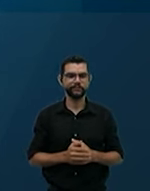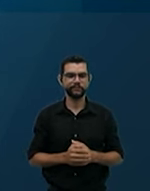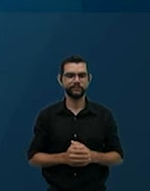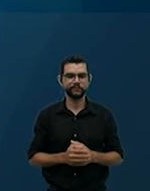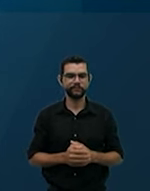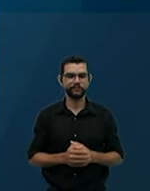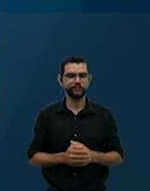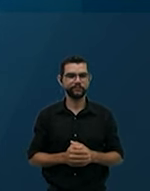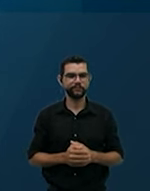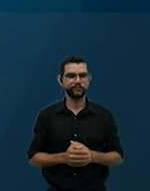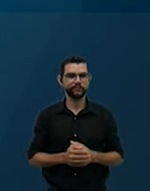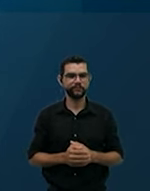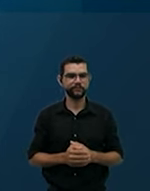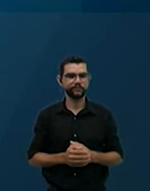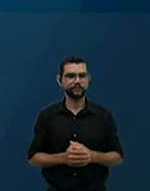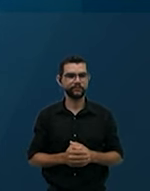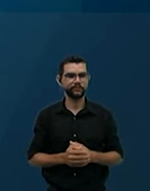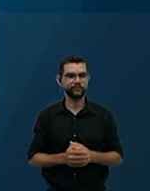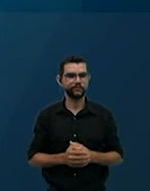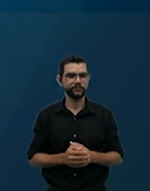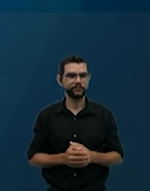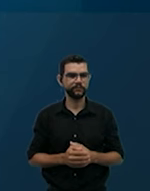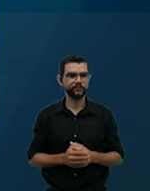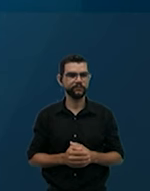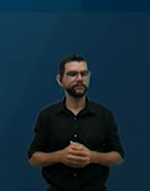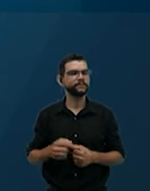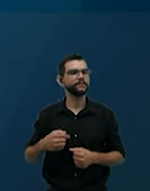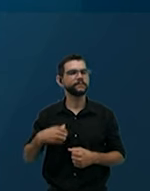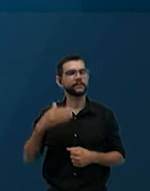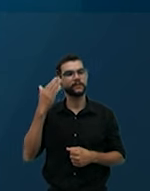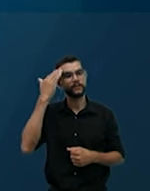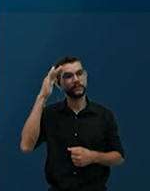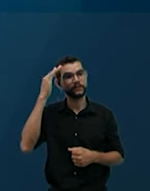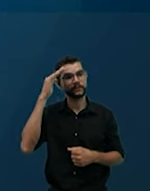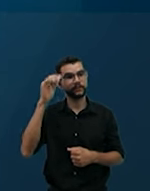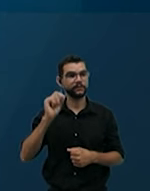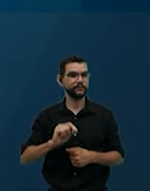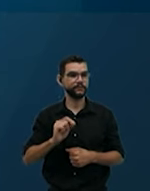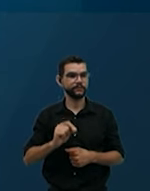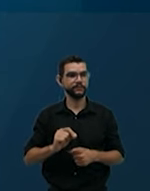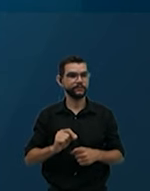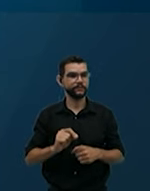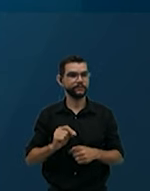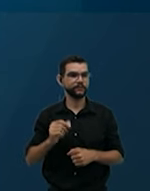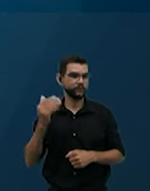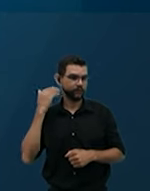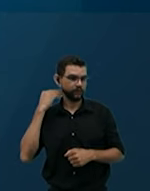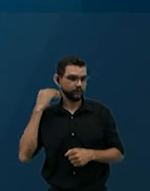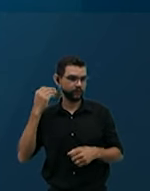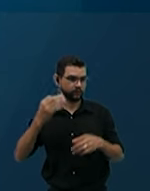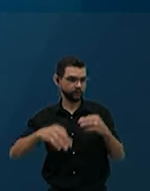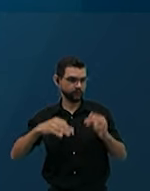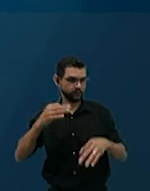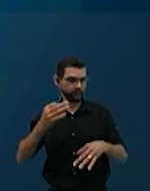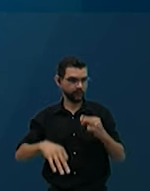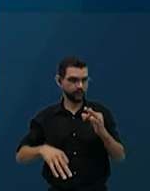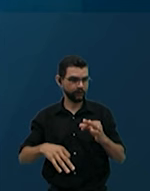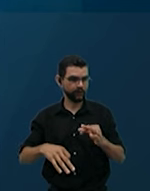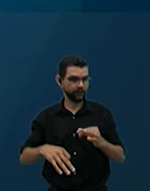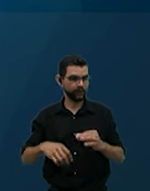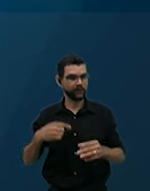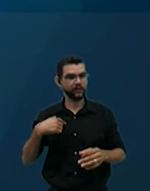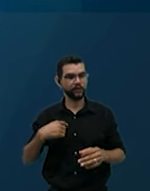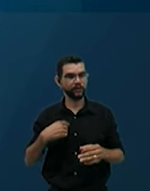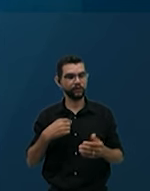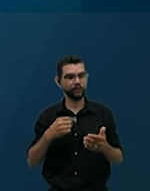Eu vejo que o Tribunal de Origem, e aí eu já estou, senhora presidente, não vou ler o voto,